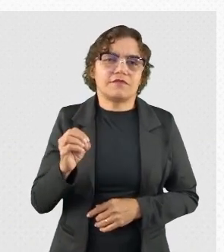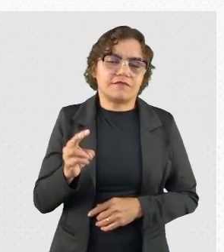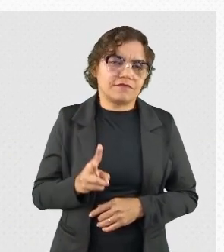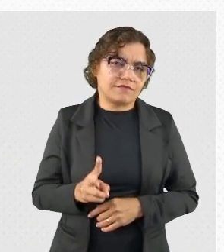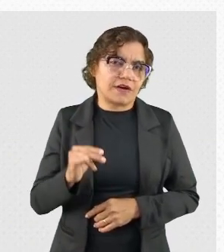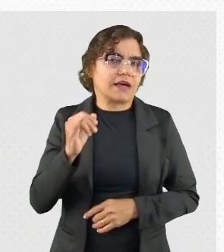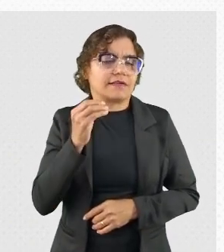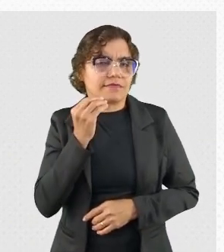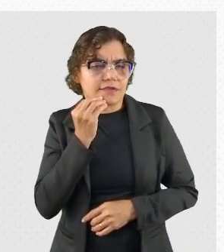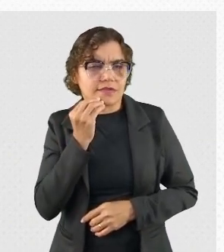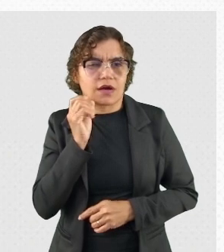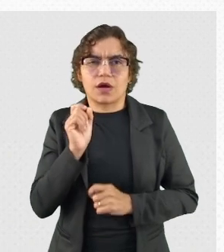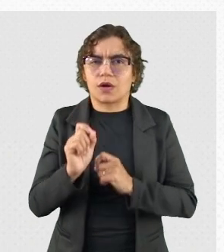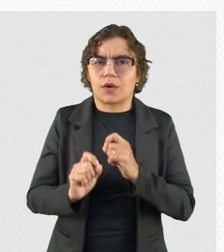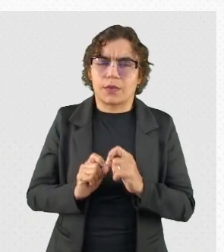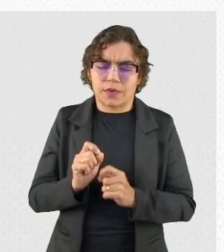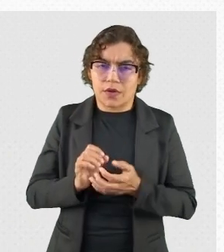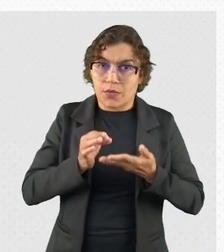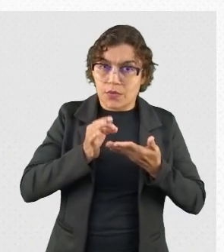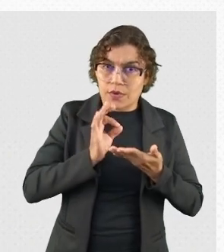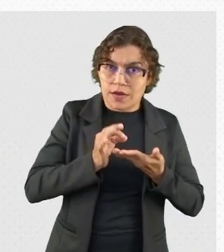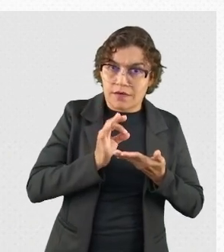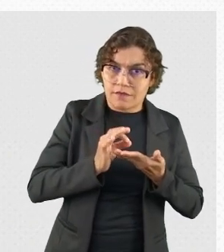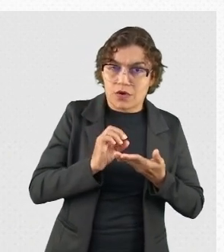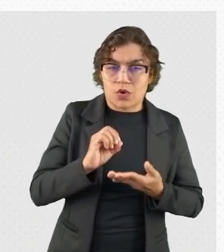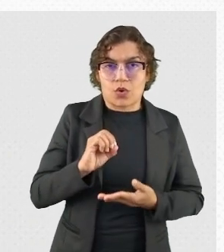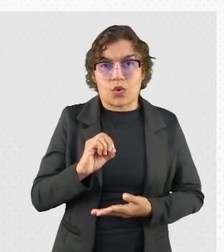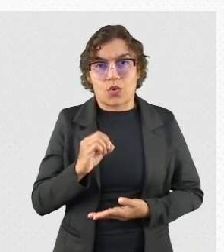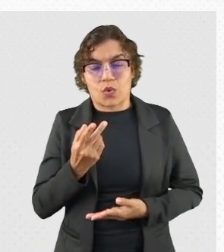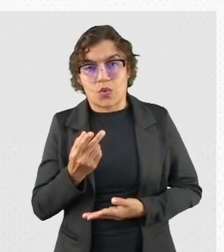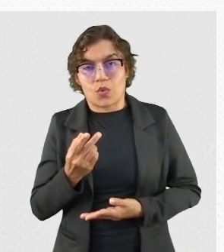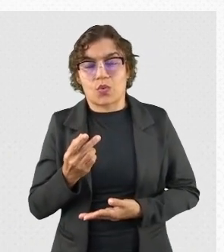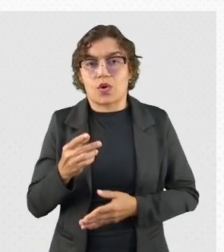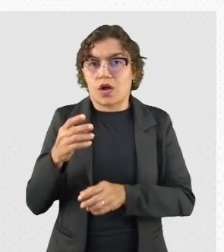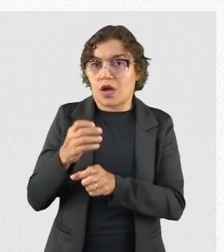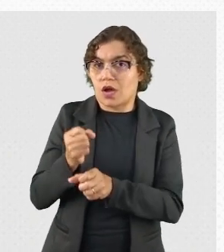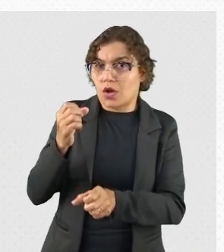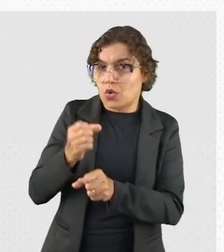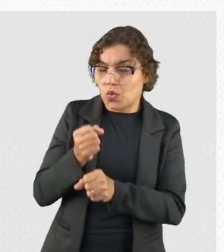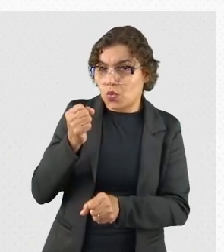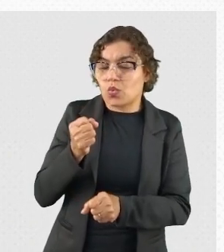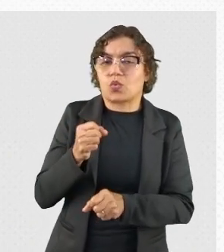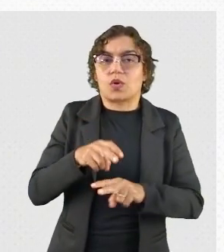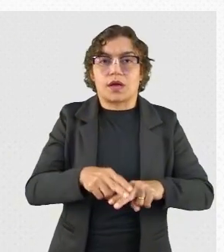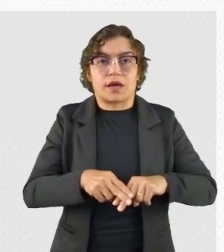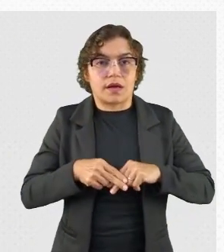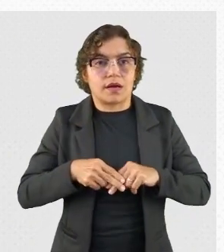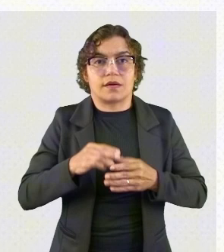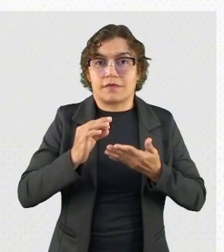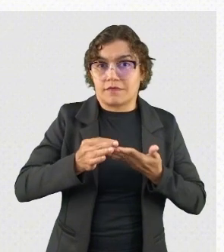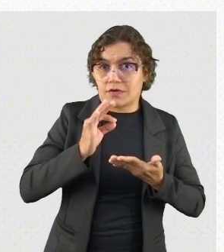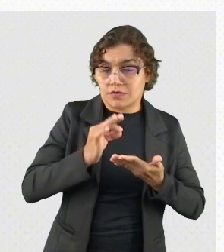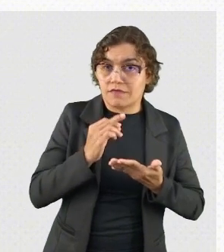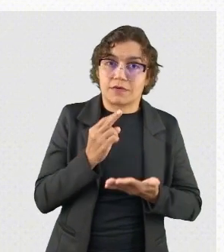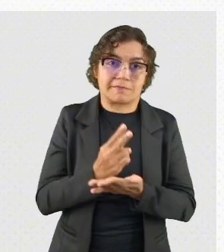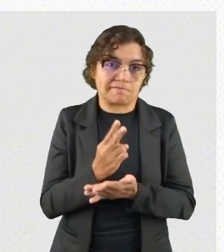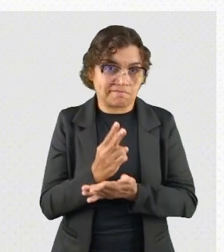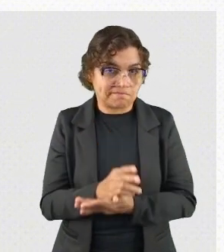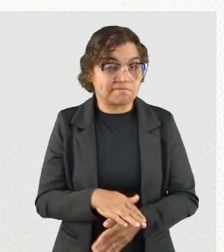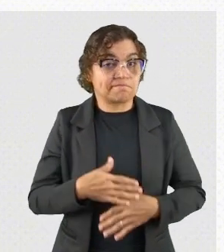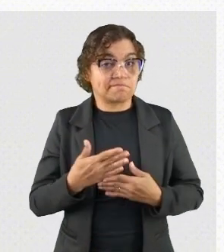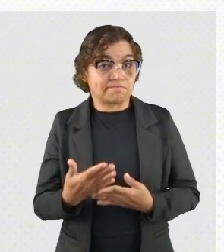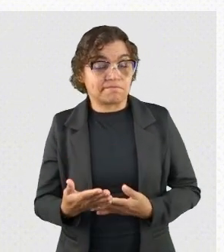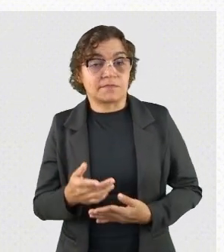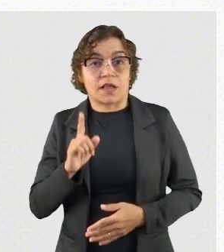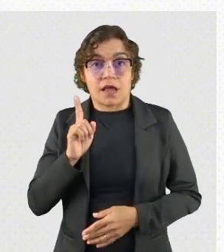pudesse fazer com que esse café ou essa lucratividade a partir do café fosse mantida. Então, esse é